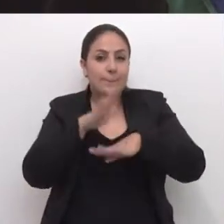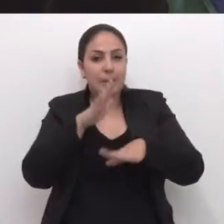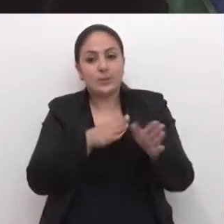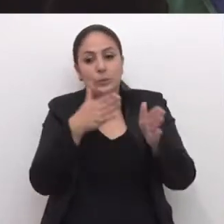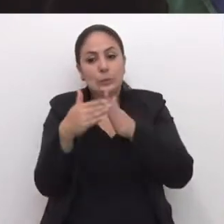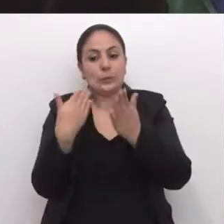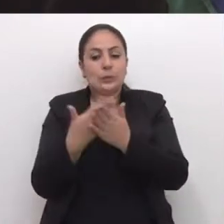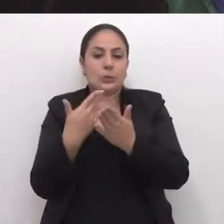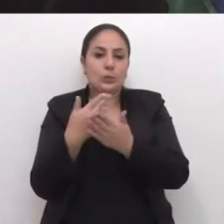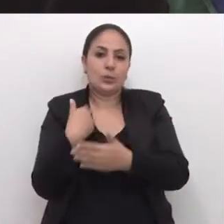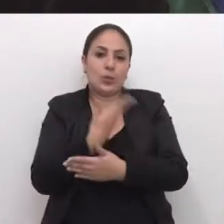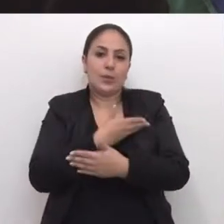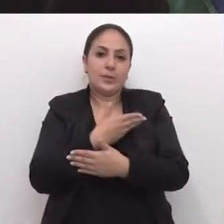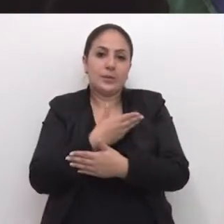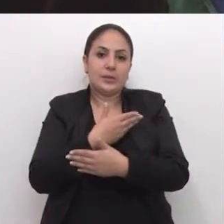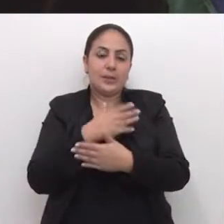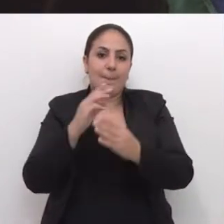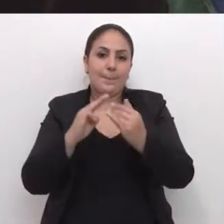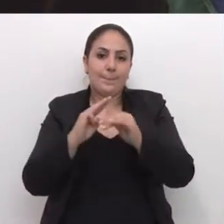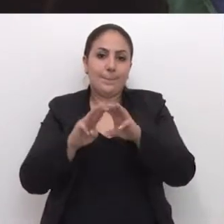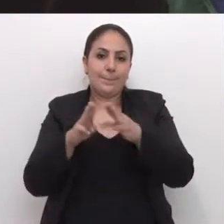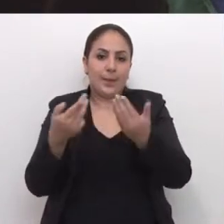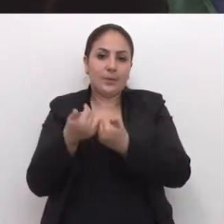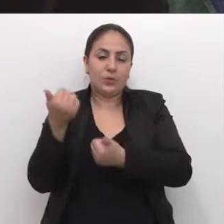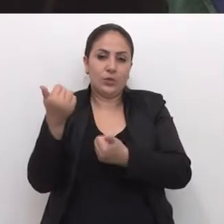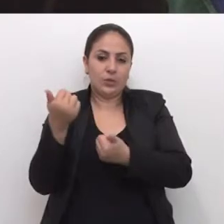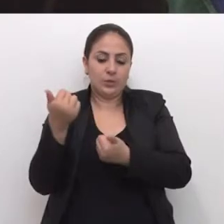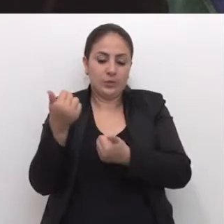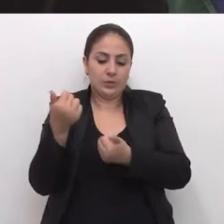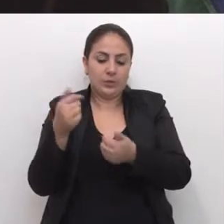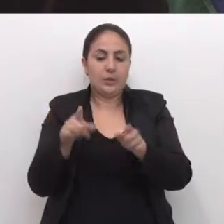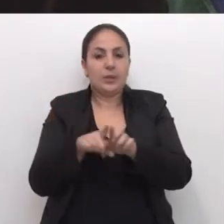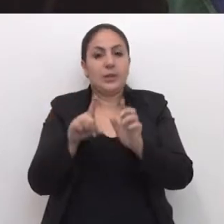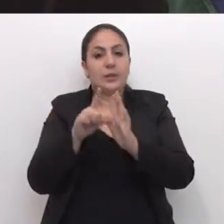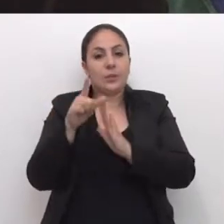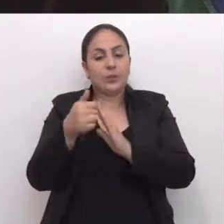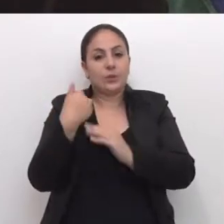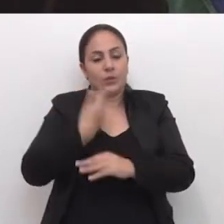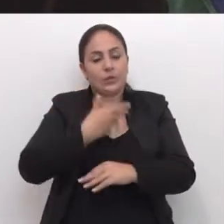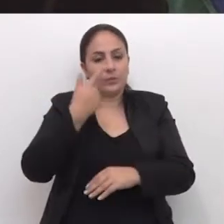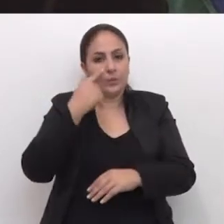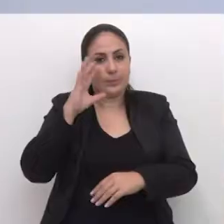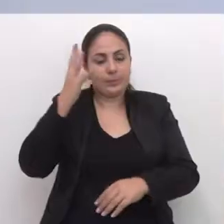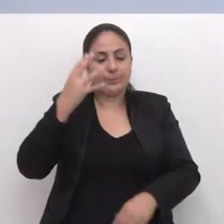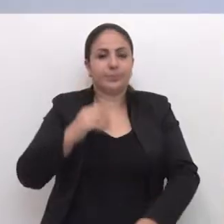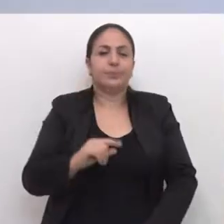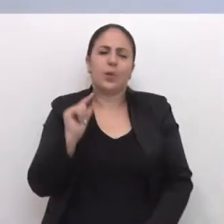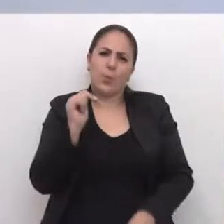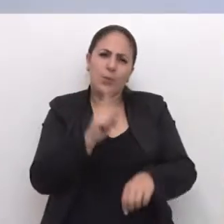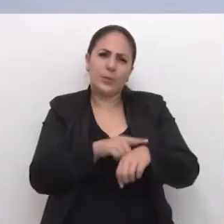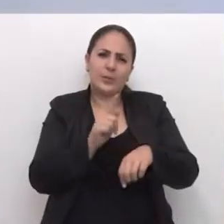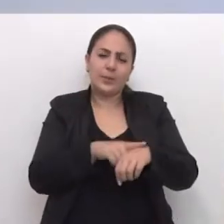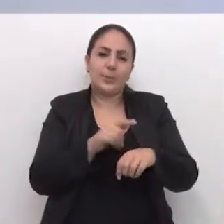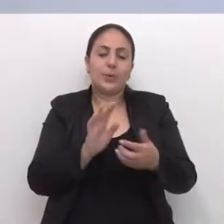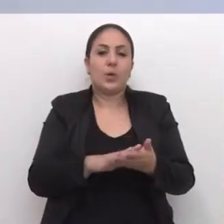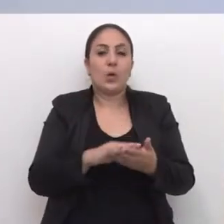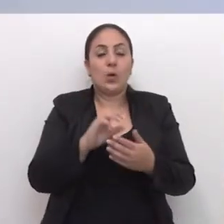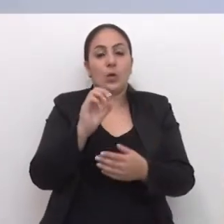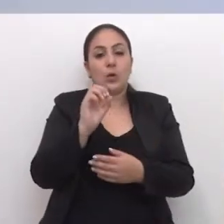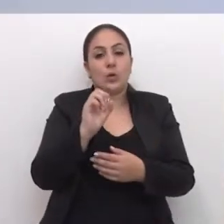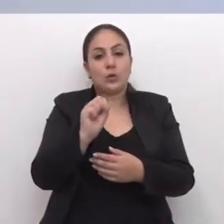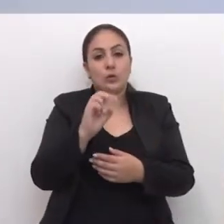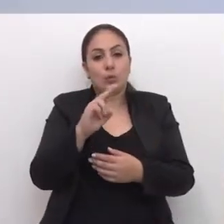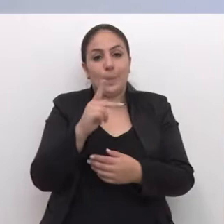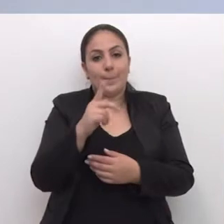mais um estudo nosso aqui da casa, da mesa diretora, e posteriormente tomar a decisão. Recentemente, o